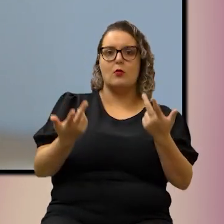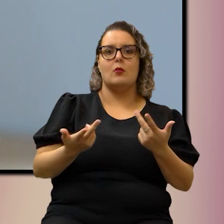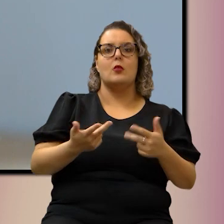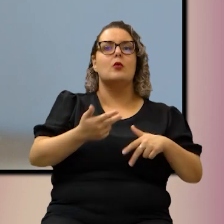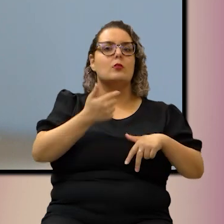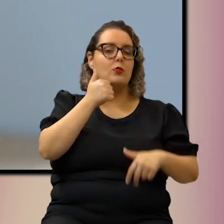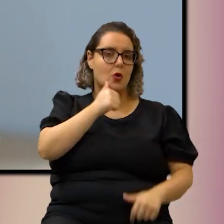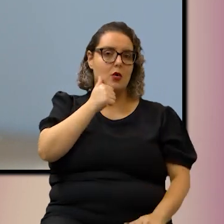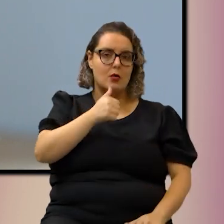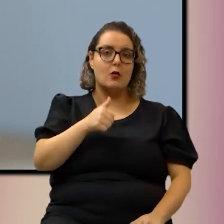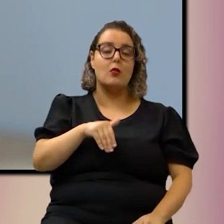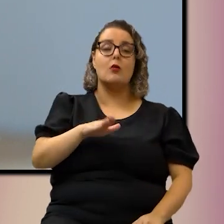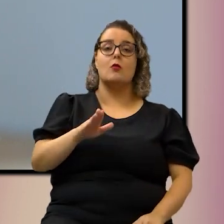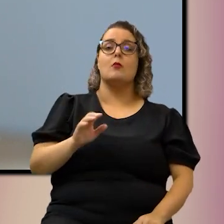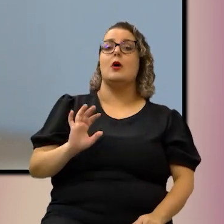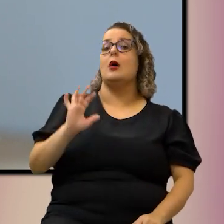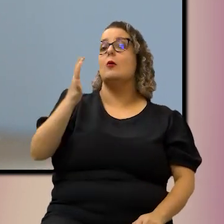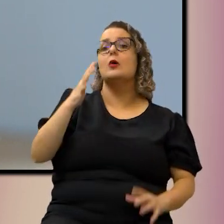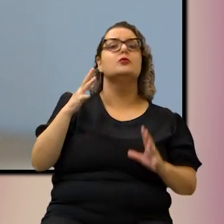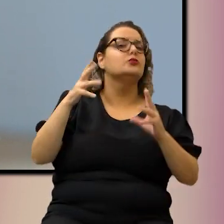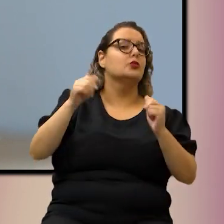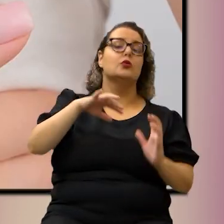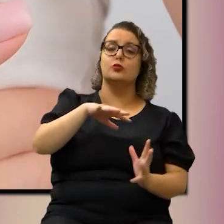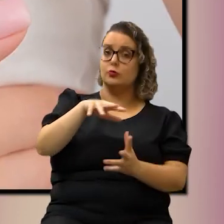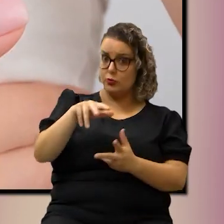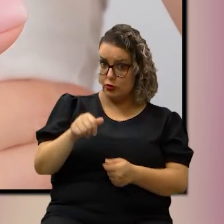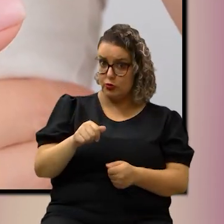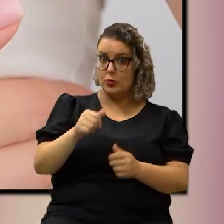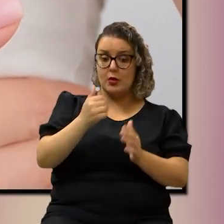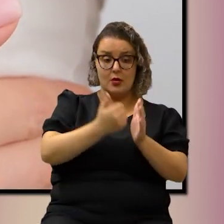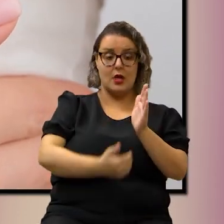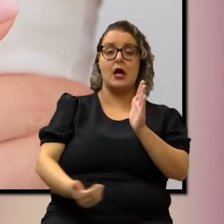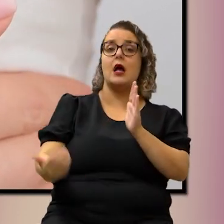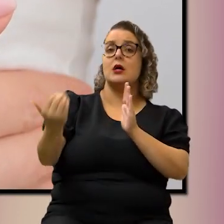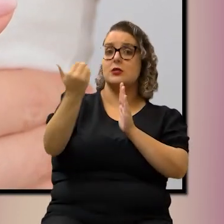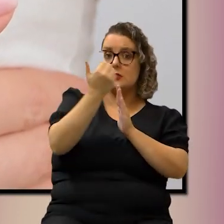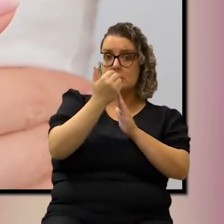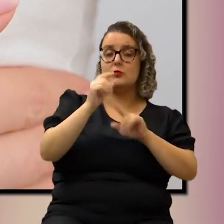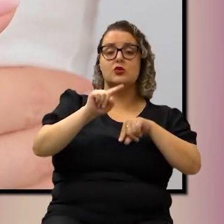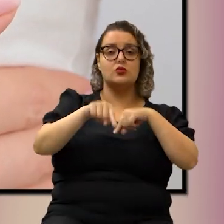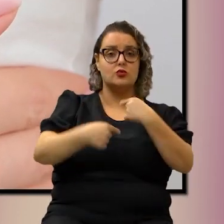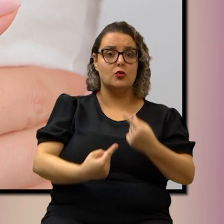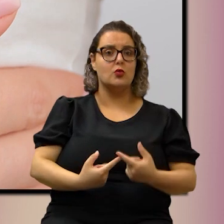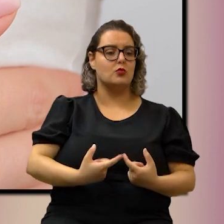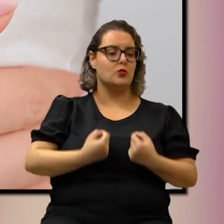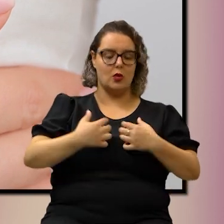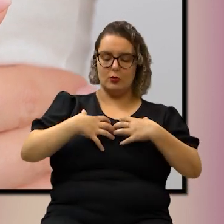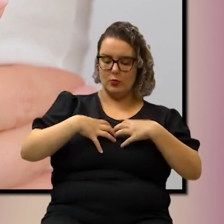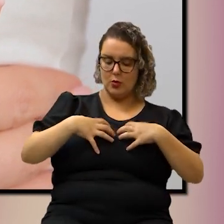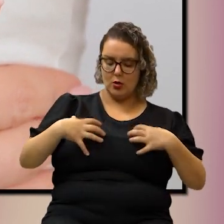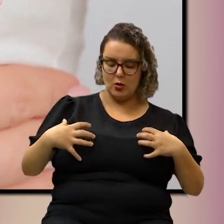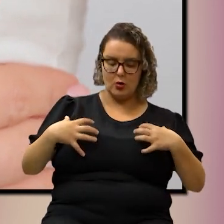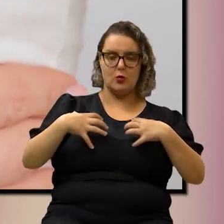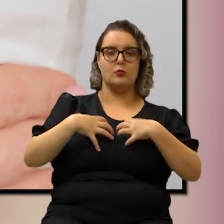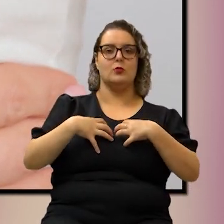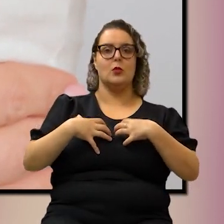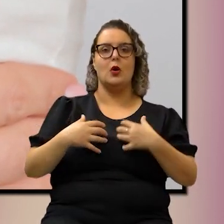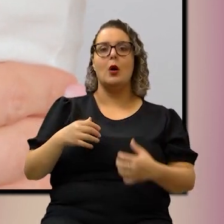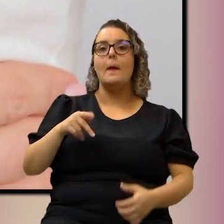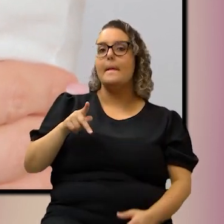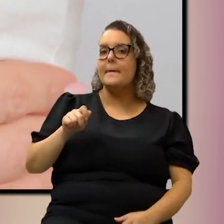em mulheres, ele já está como mais incidente no mundo inteiro. Quer dizer, acima de outros cânceres como